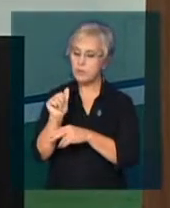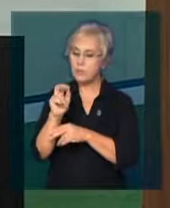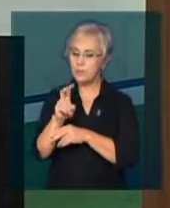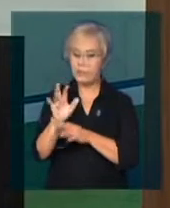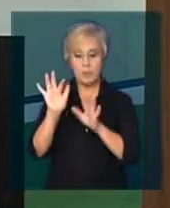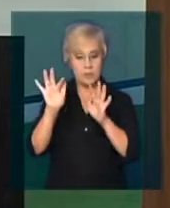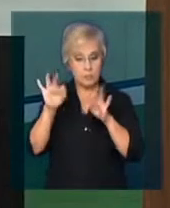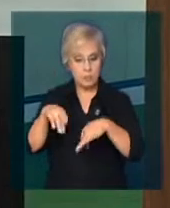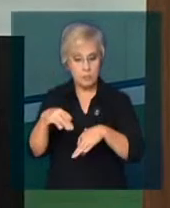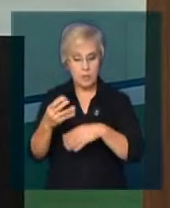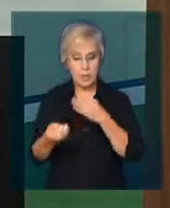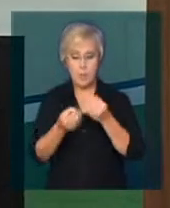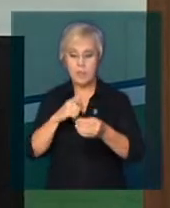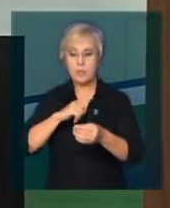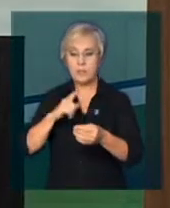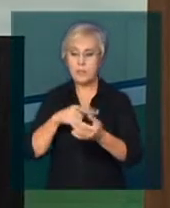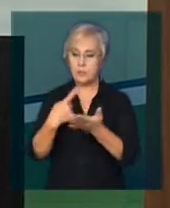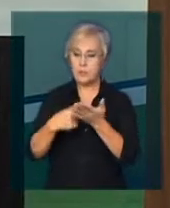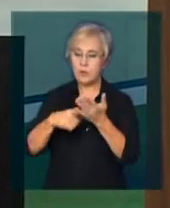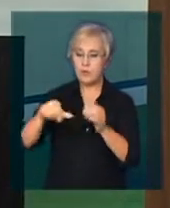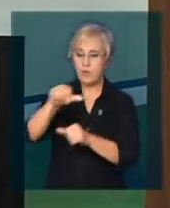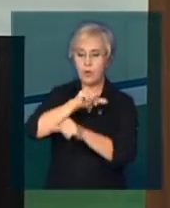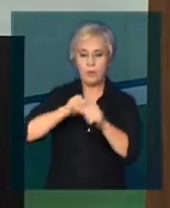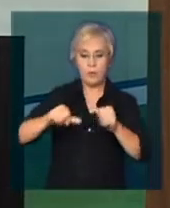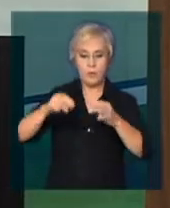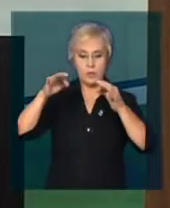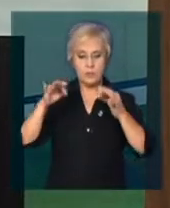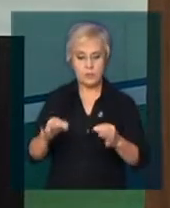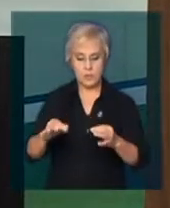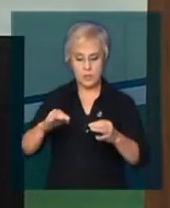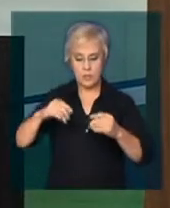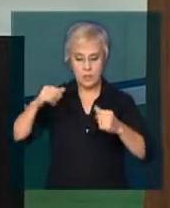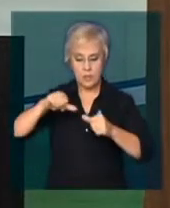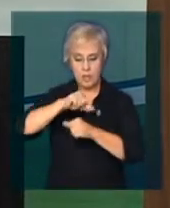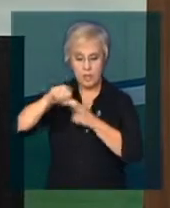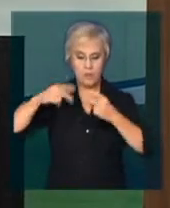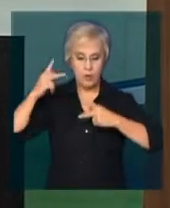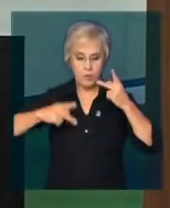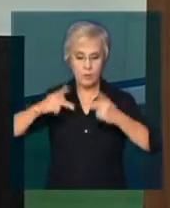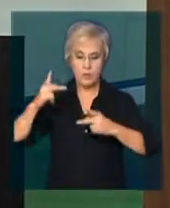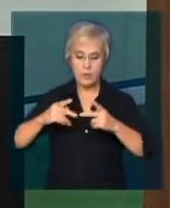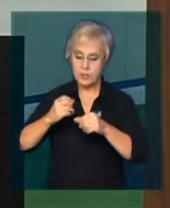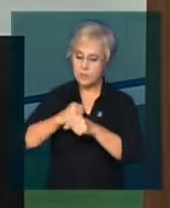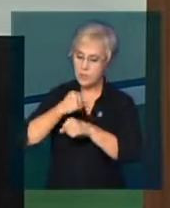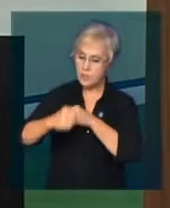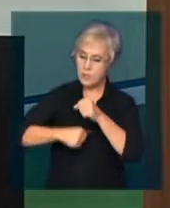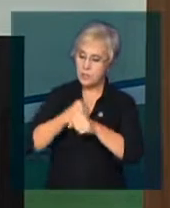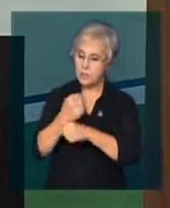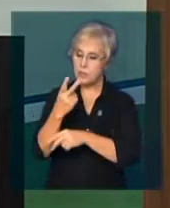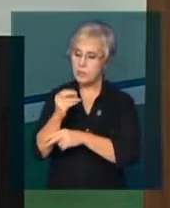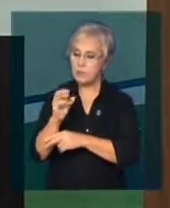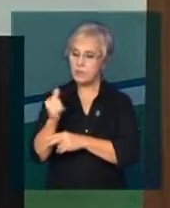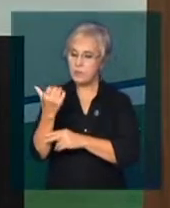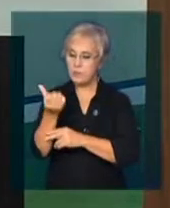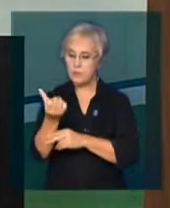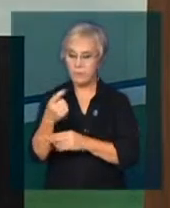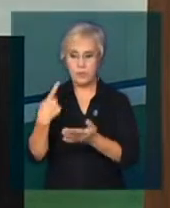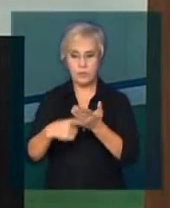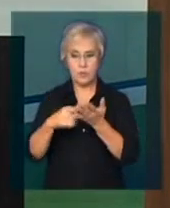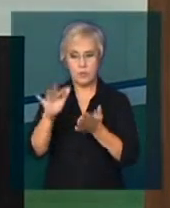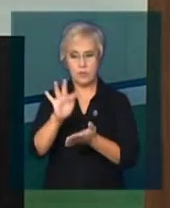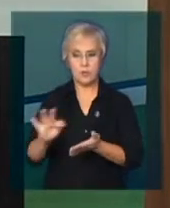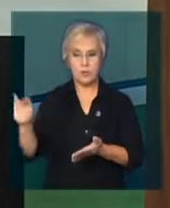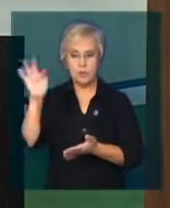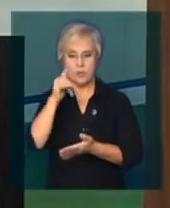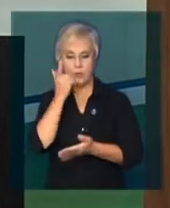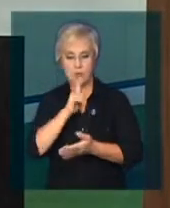com a reforma política tendo sido concluída, valendo para as eleições de 2016, e o Pacto Federativo ter uma proposta concreta e for votada